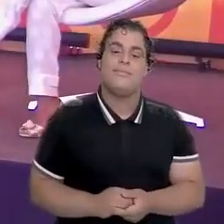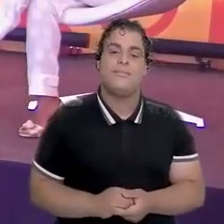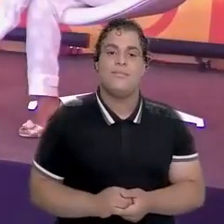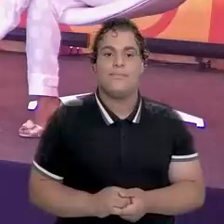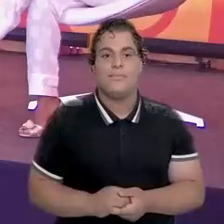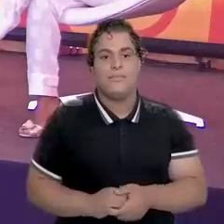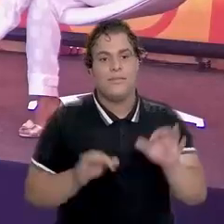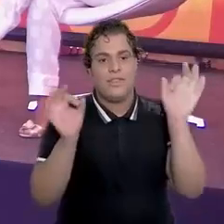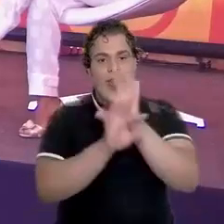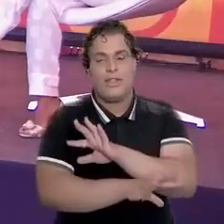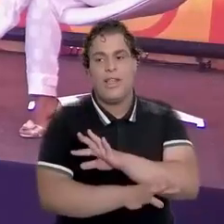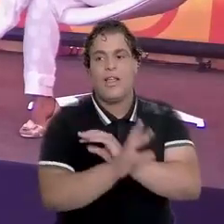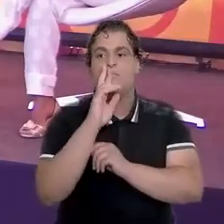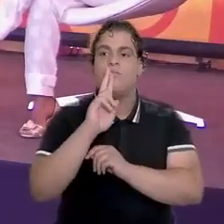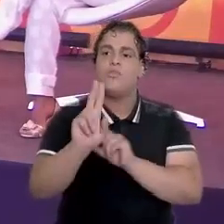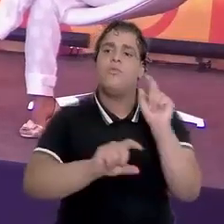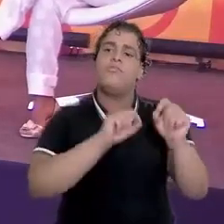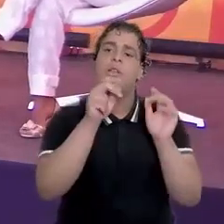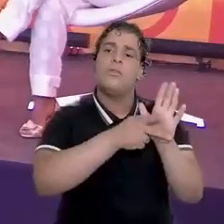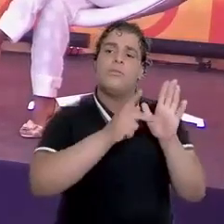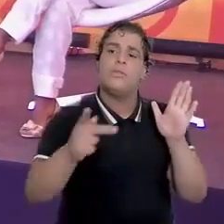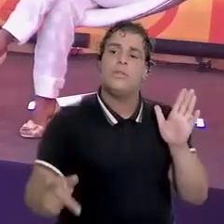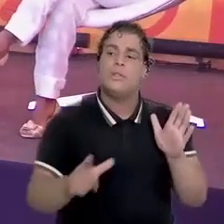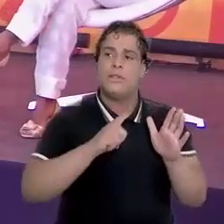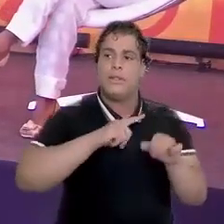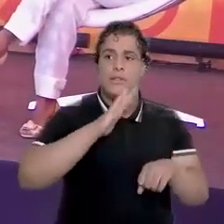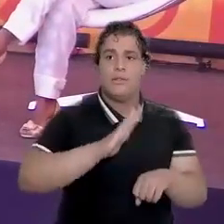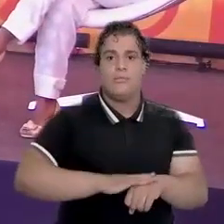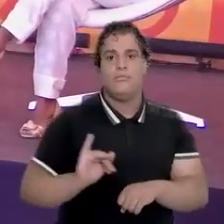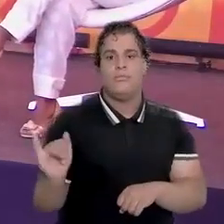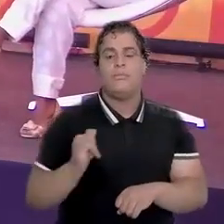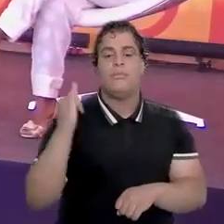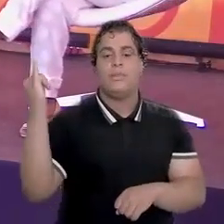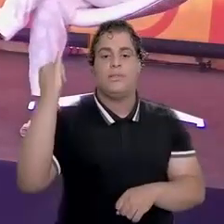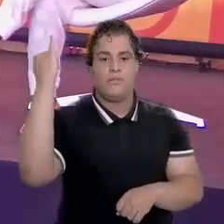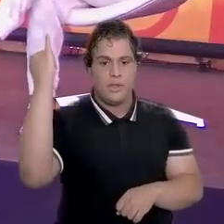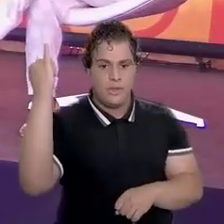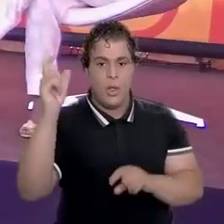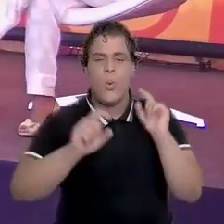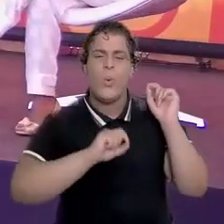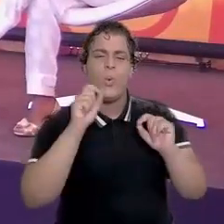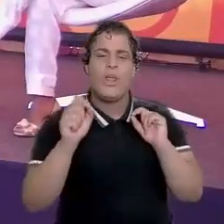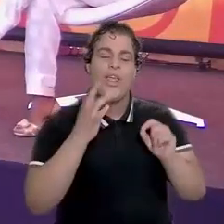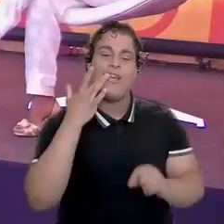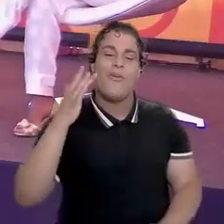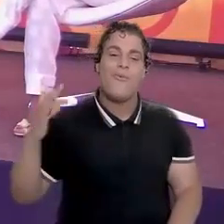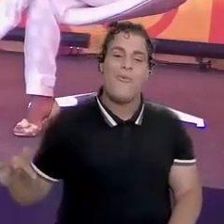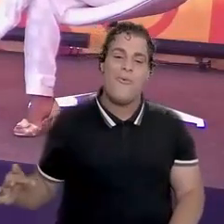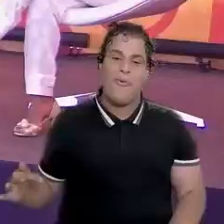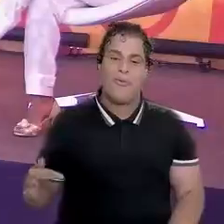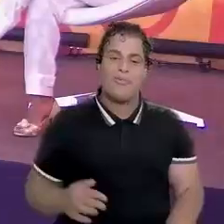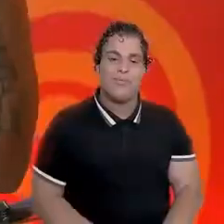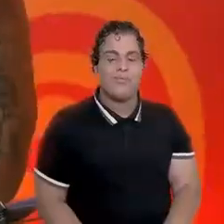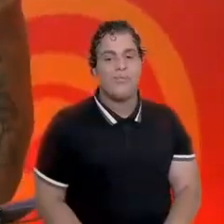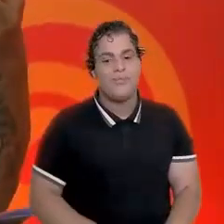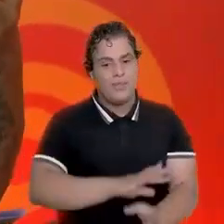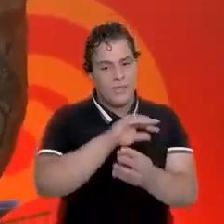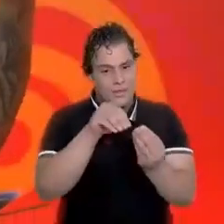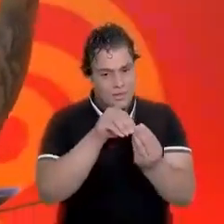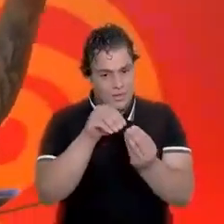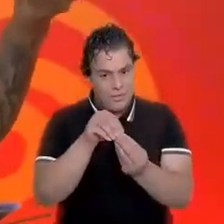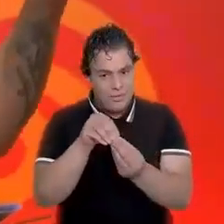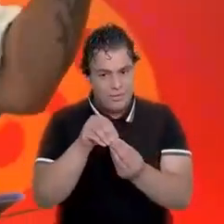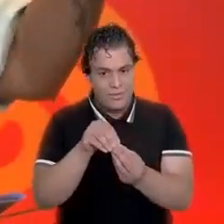encerramento respondendo o que a poesia guarda de mais essencial, o que é o ouro da poesia. Vamos ser bem